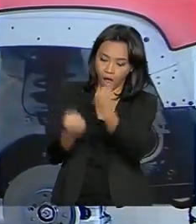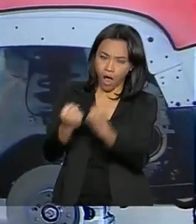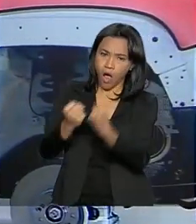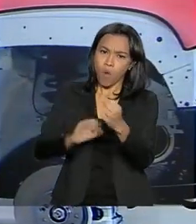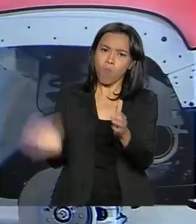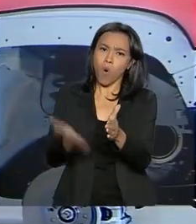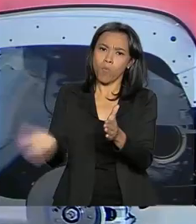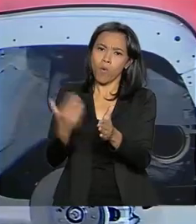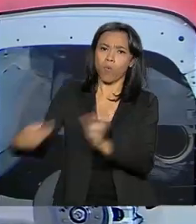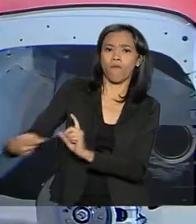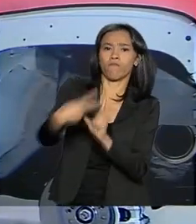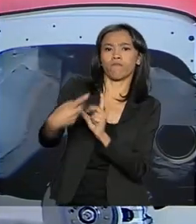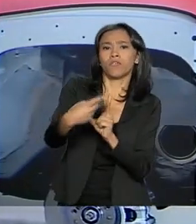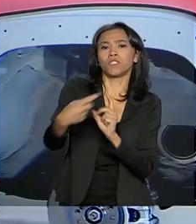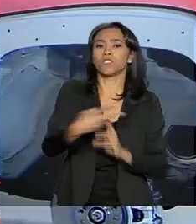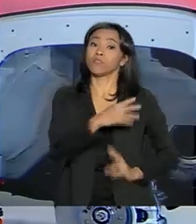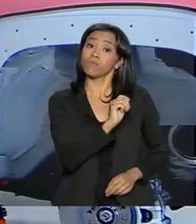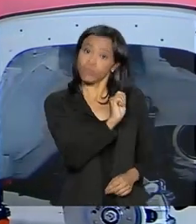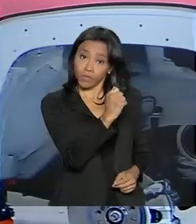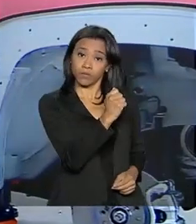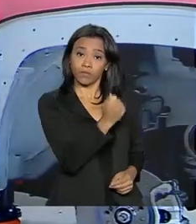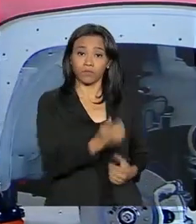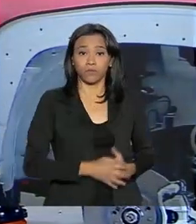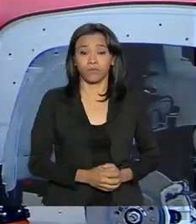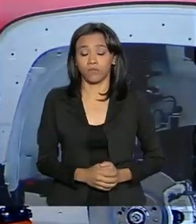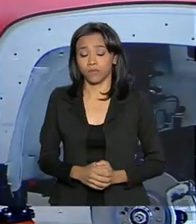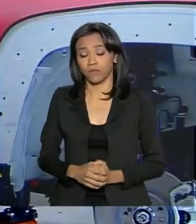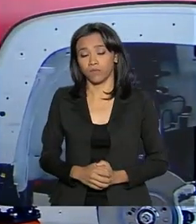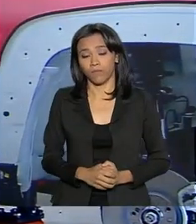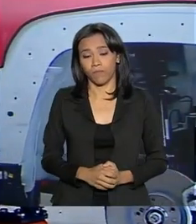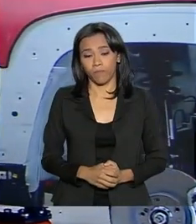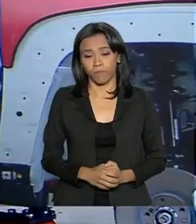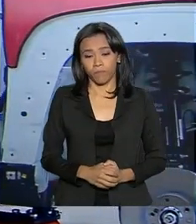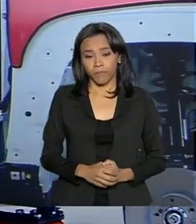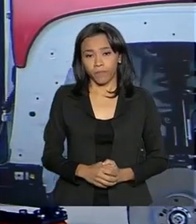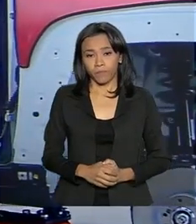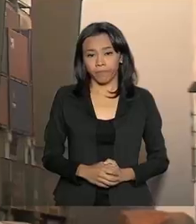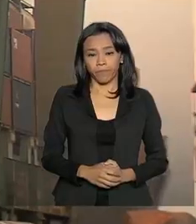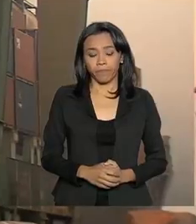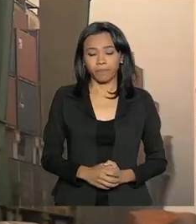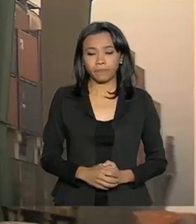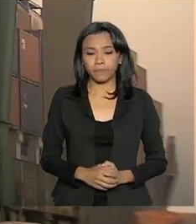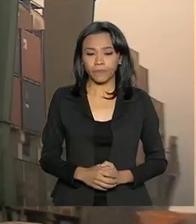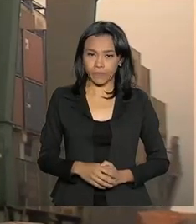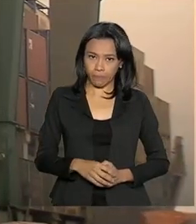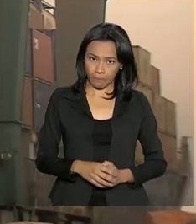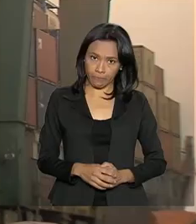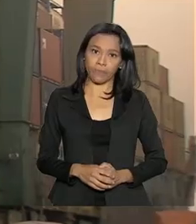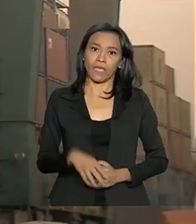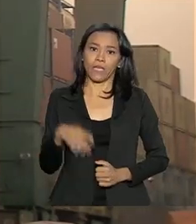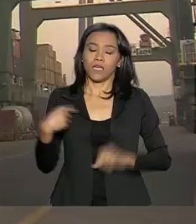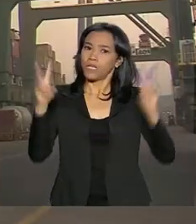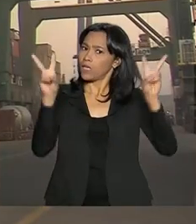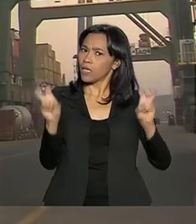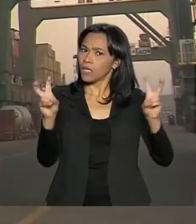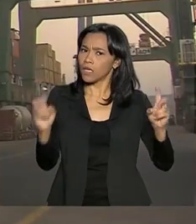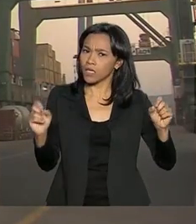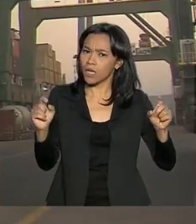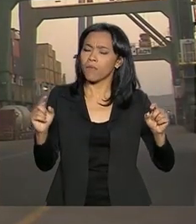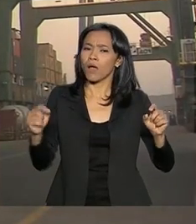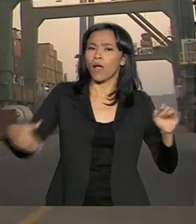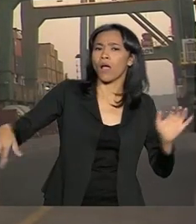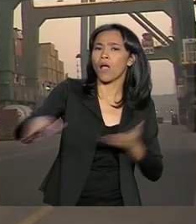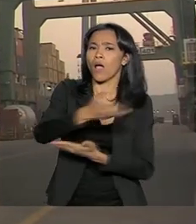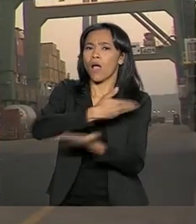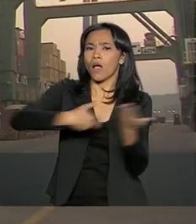exportados para a Argentina. E nessa pauta comercial, as trocas